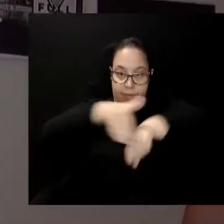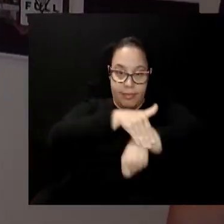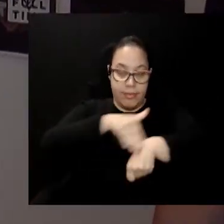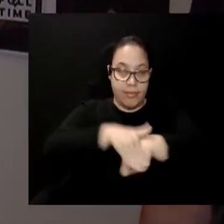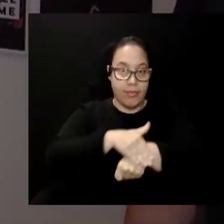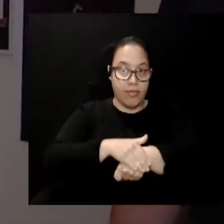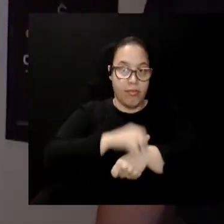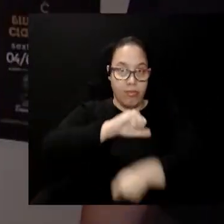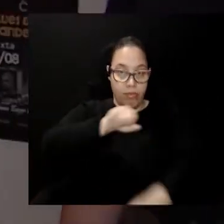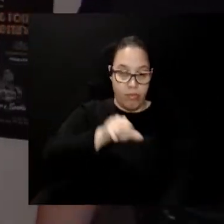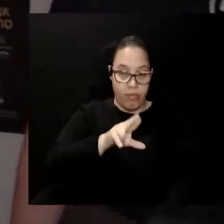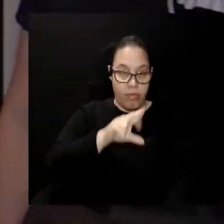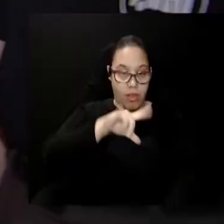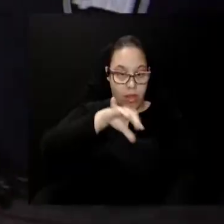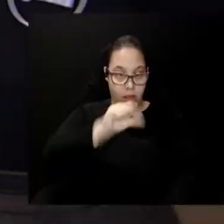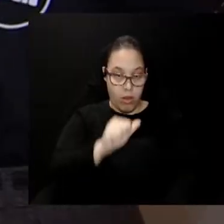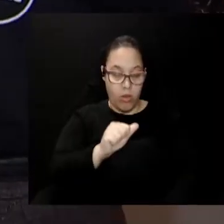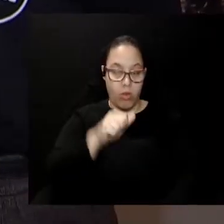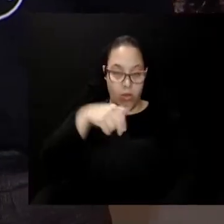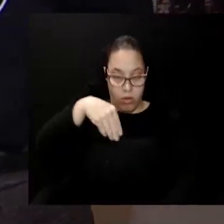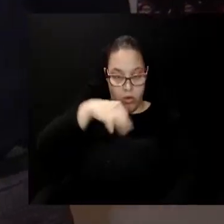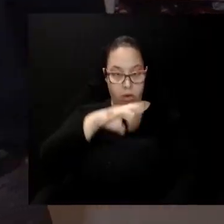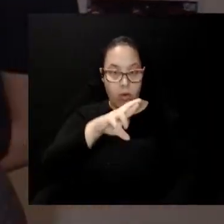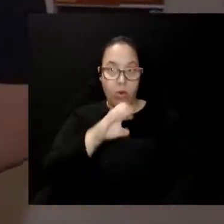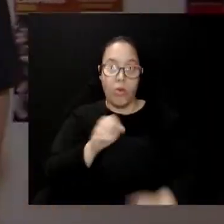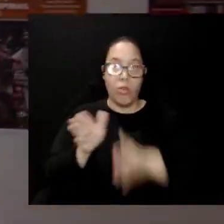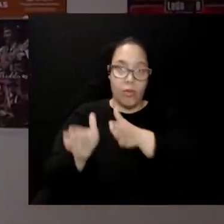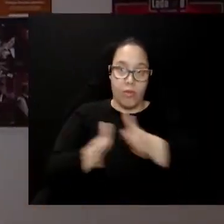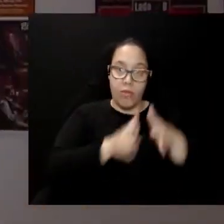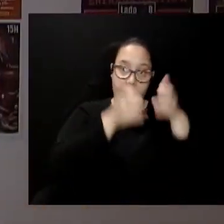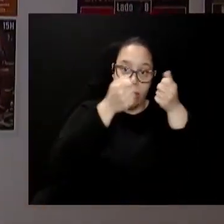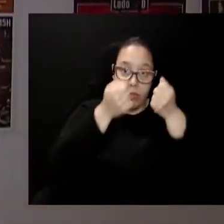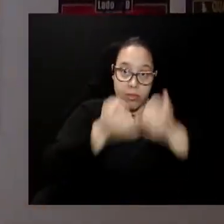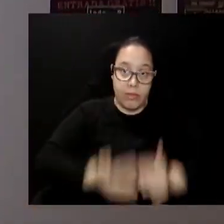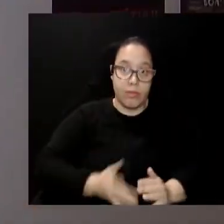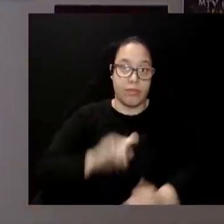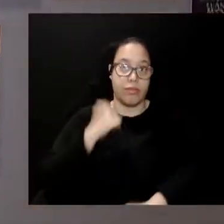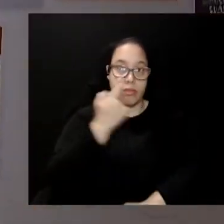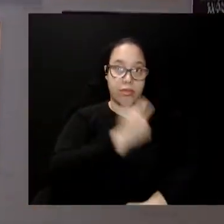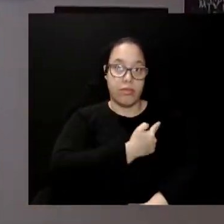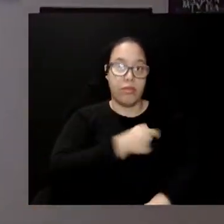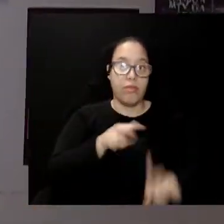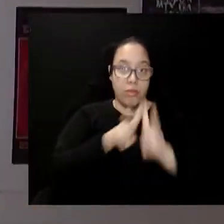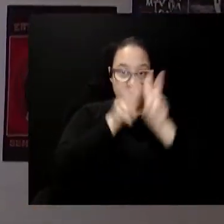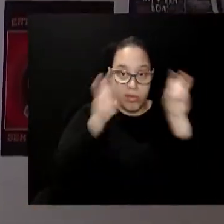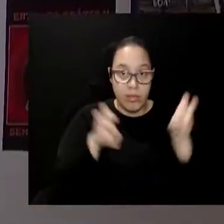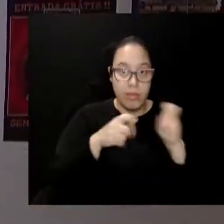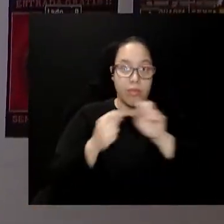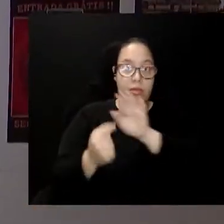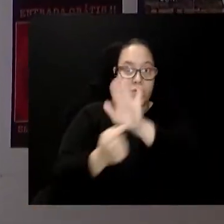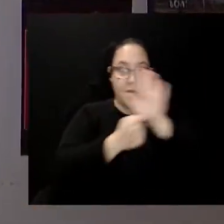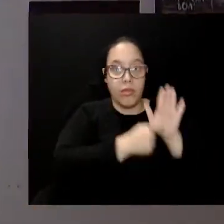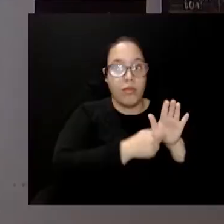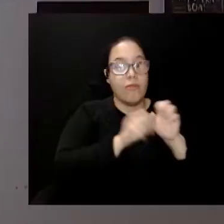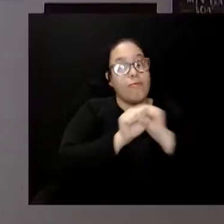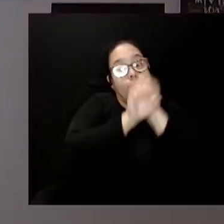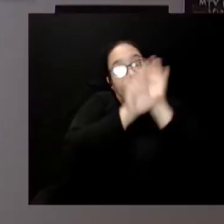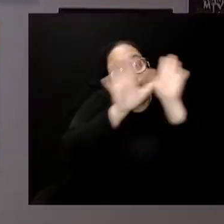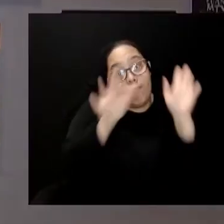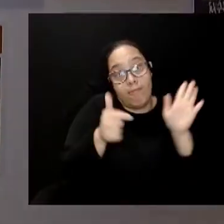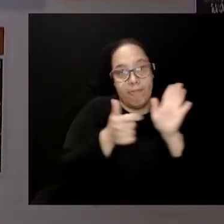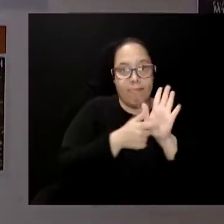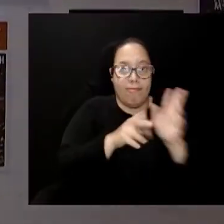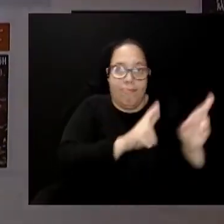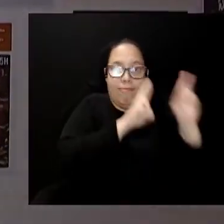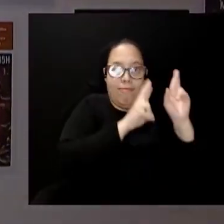ela que é produtora, vai explicar um pouquinho para a gente sobre essa exposição e, é claro, também a expectativa de público. Seja